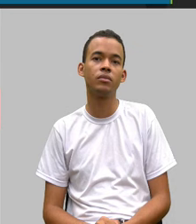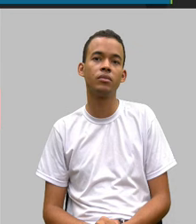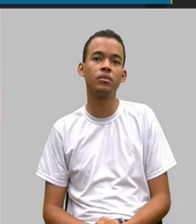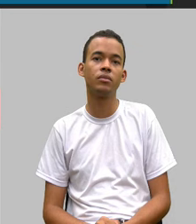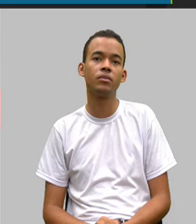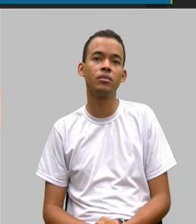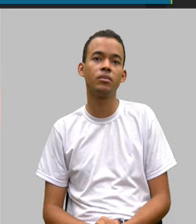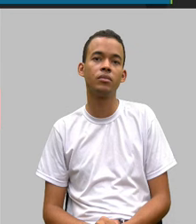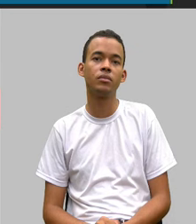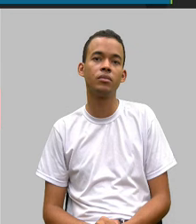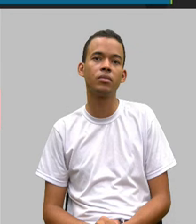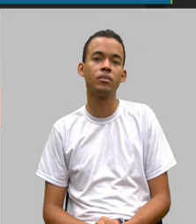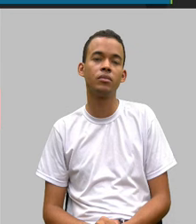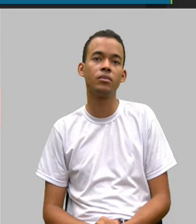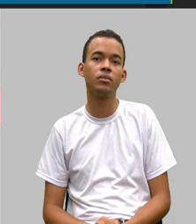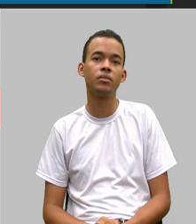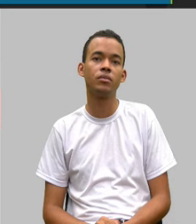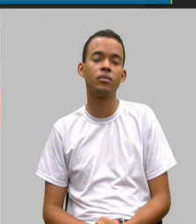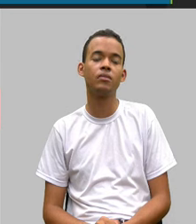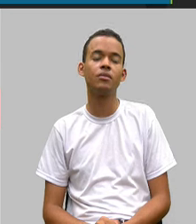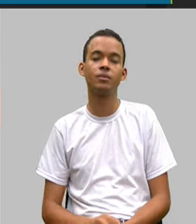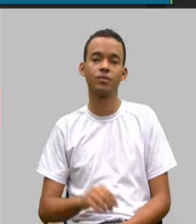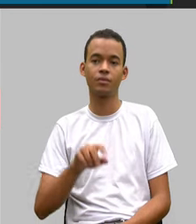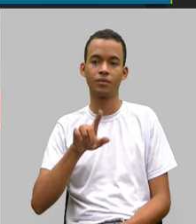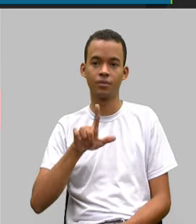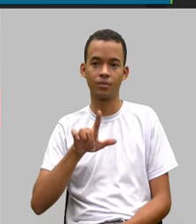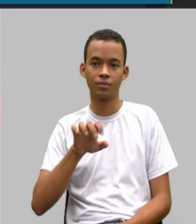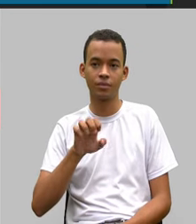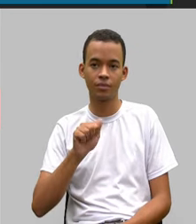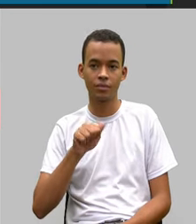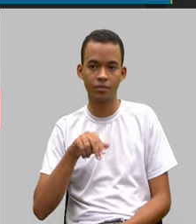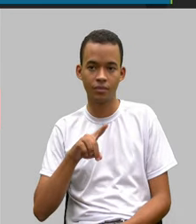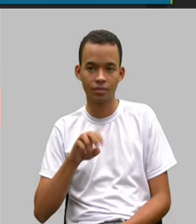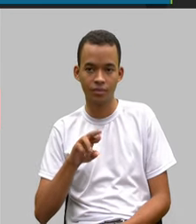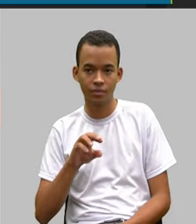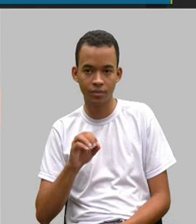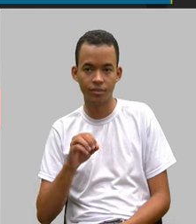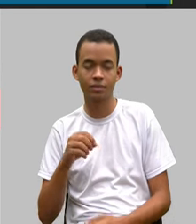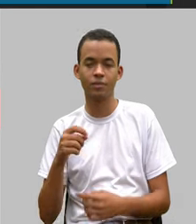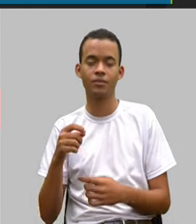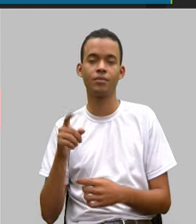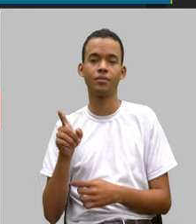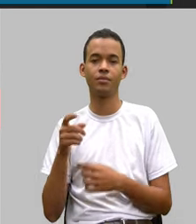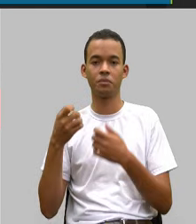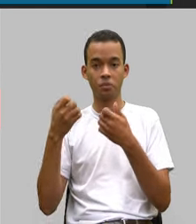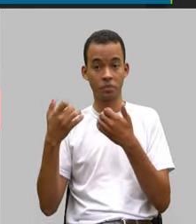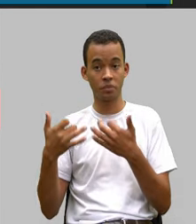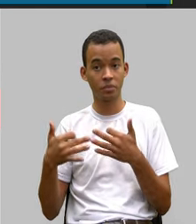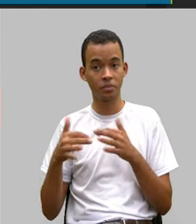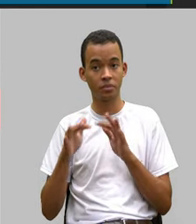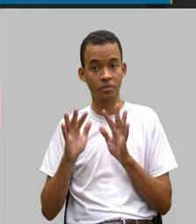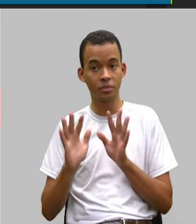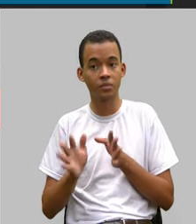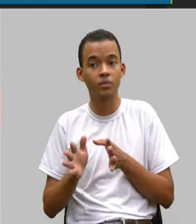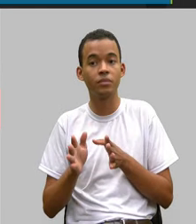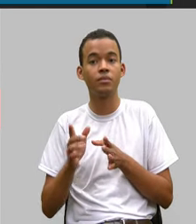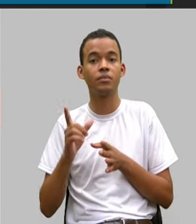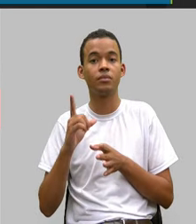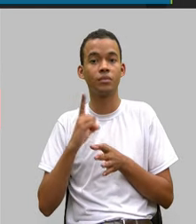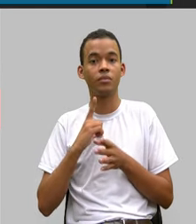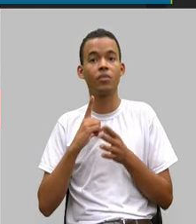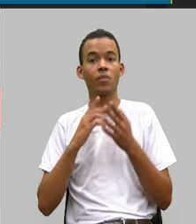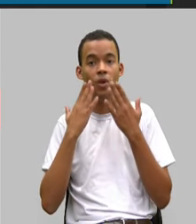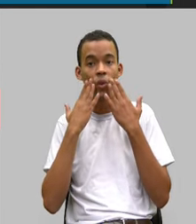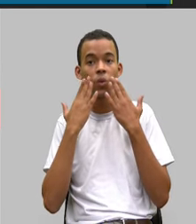como o Dr Leandro falou e eh já está demonstrado também um possível efeito